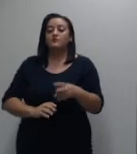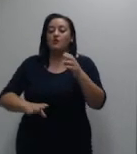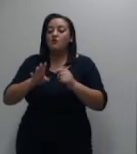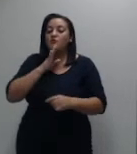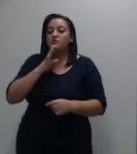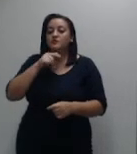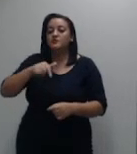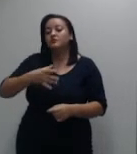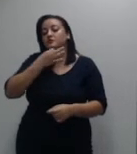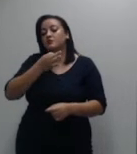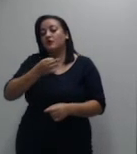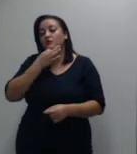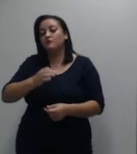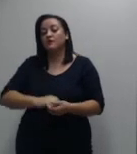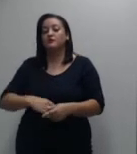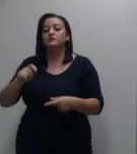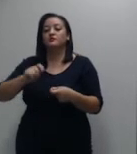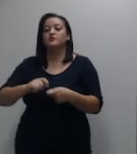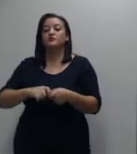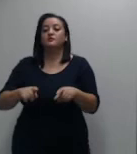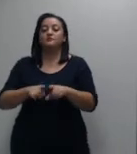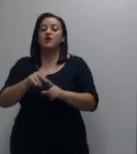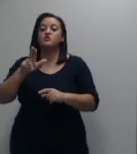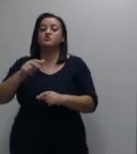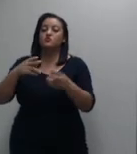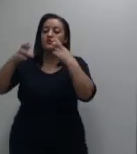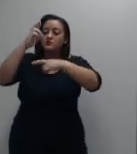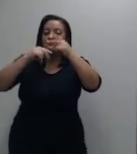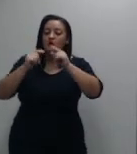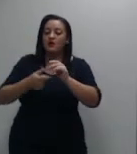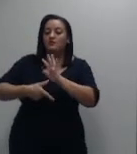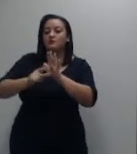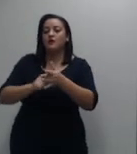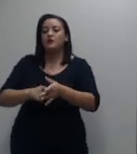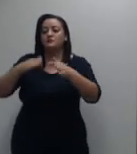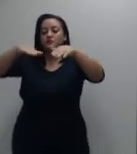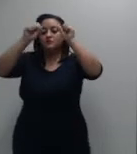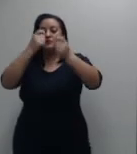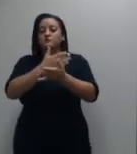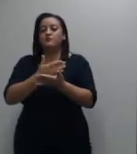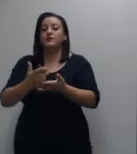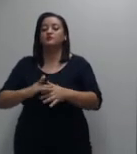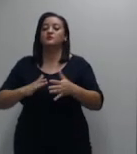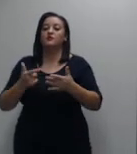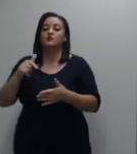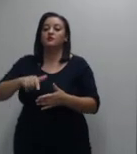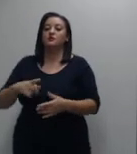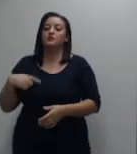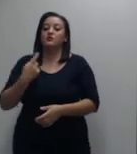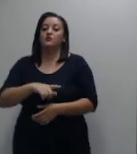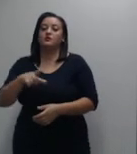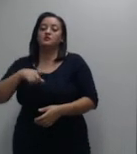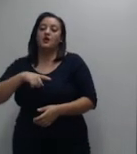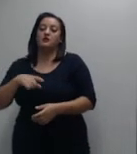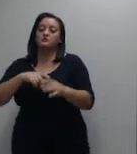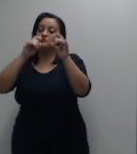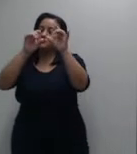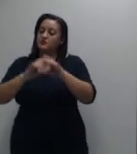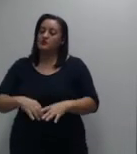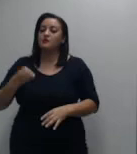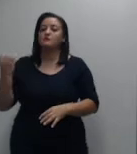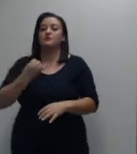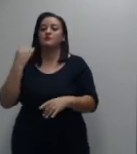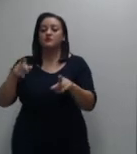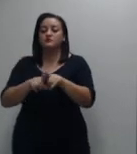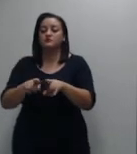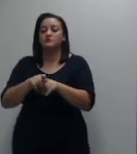desses argumentos que se diário que nunca foram examinadas pelo tribunal de origem então aqui temos uma peculiaridade importantíssimo